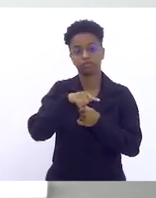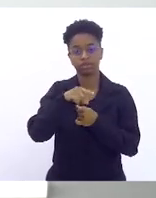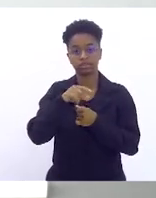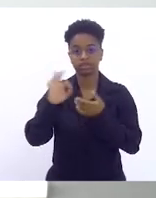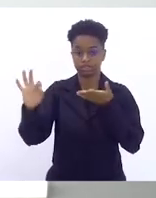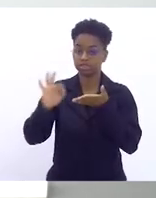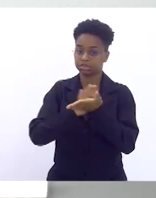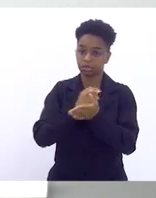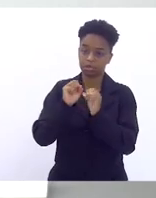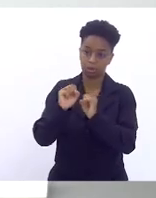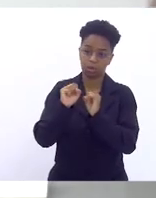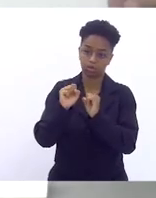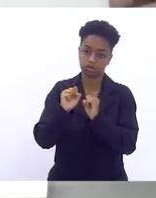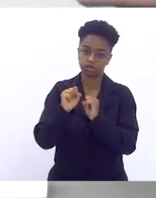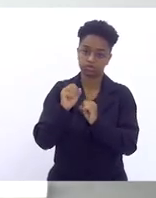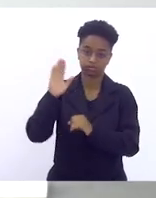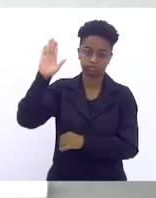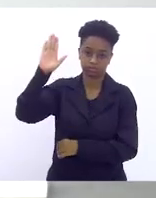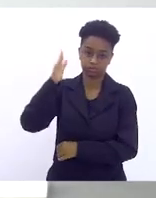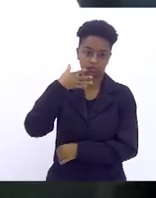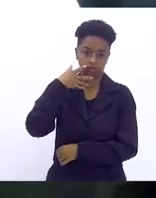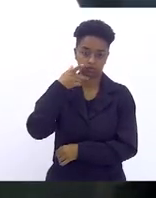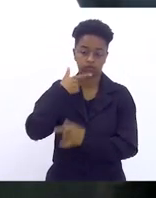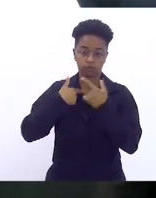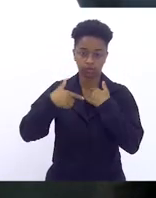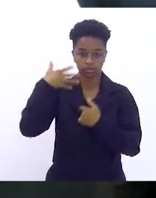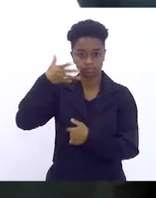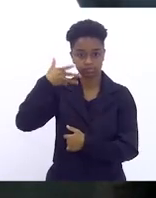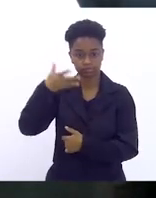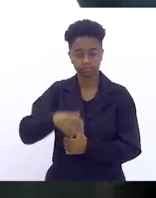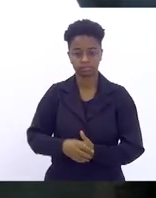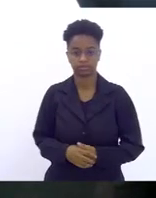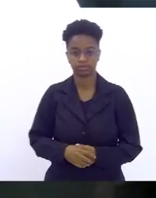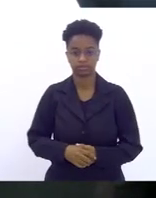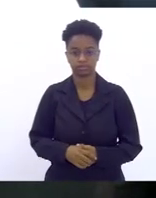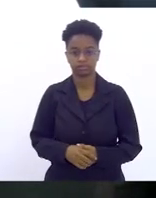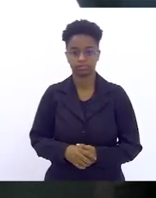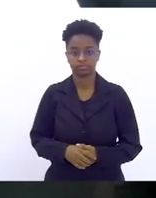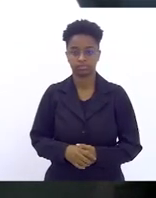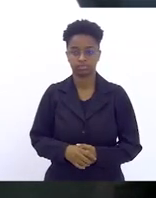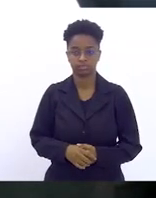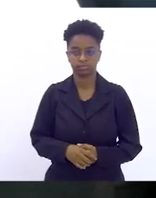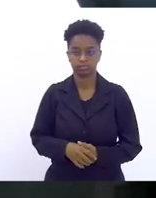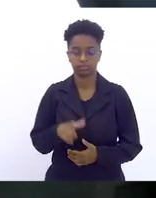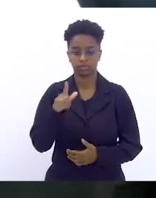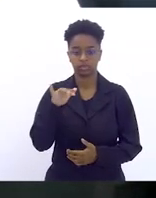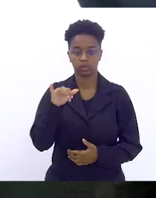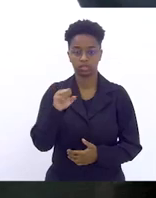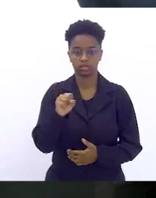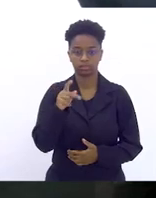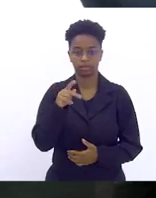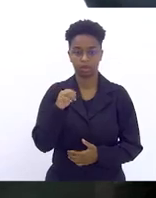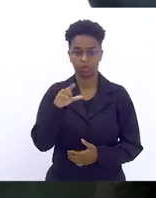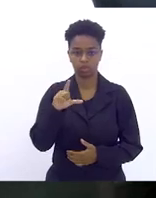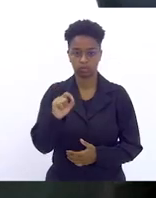se inscreva comigo aqui por favor para as suas intervenções Deputado Municipal